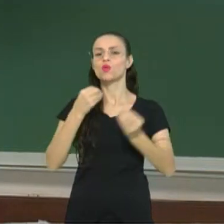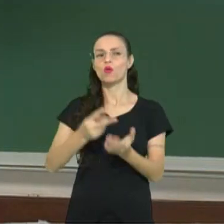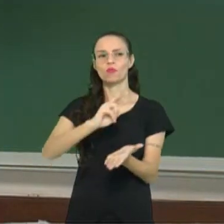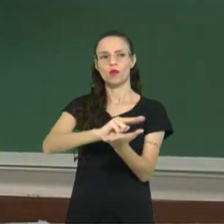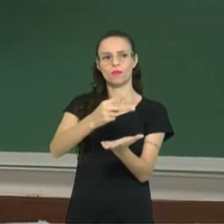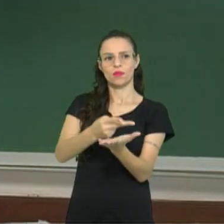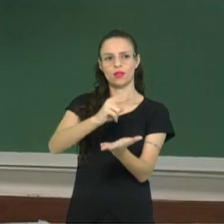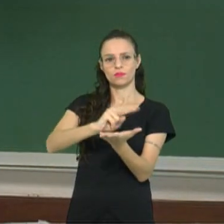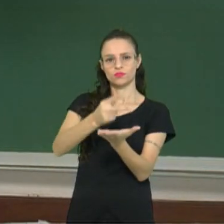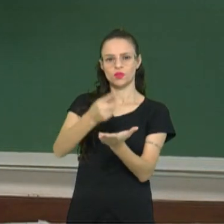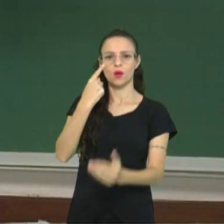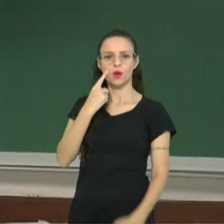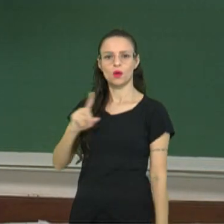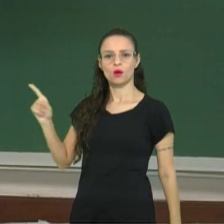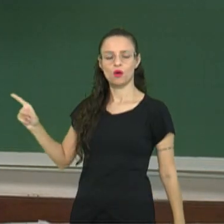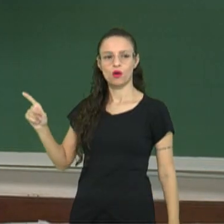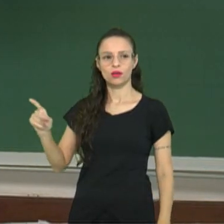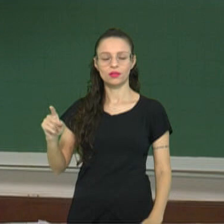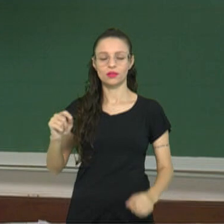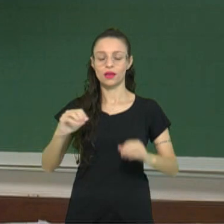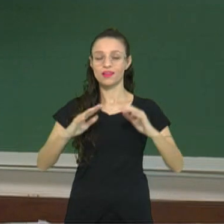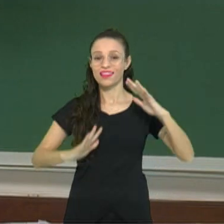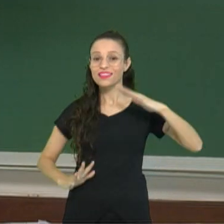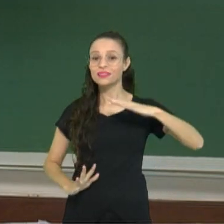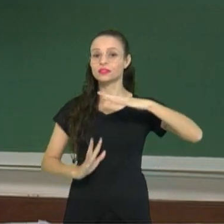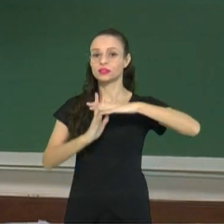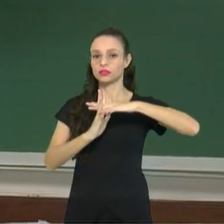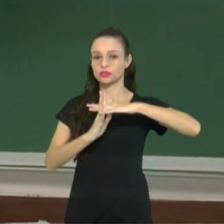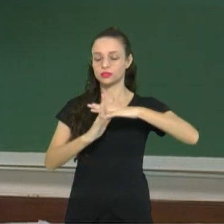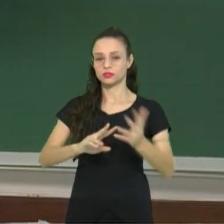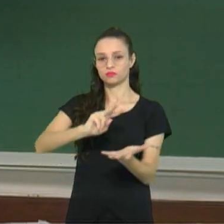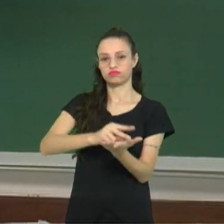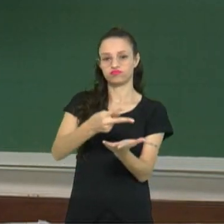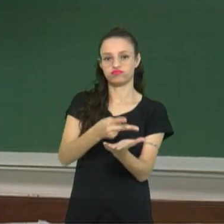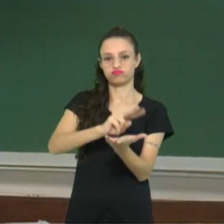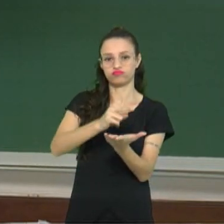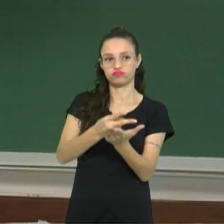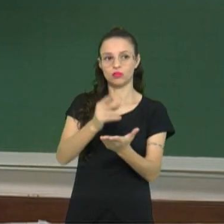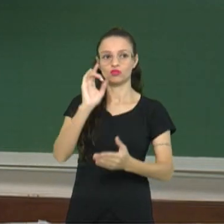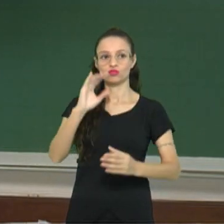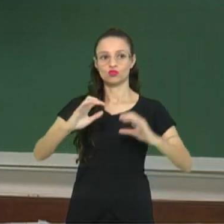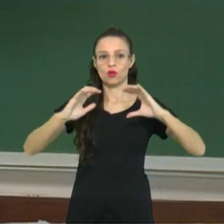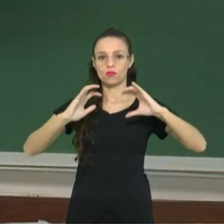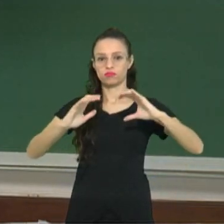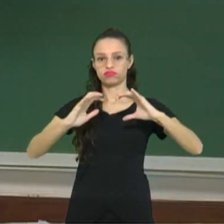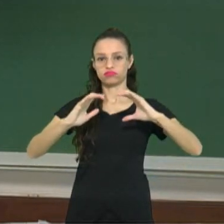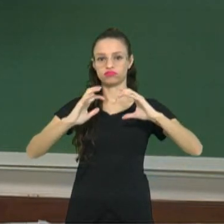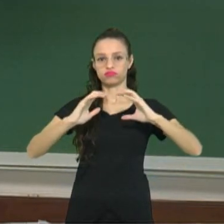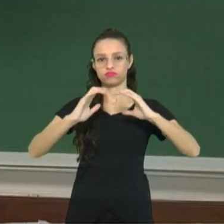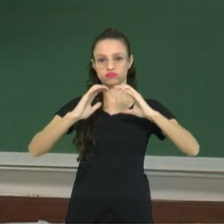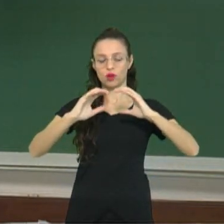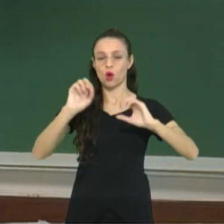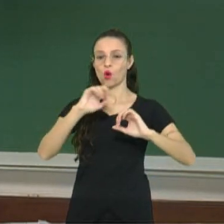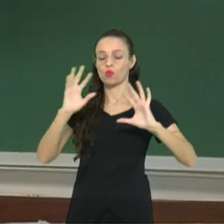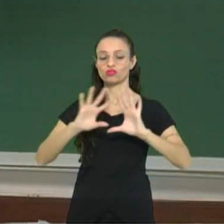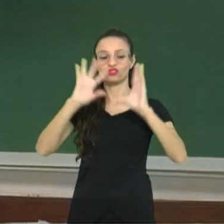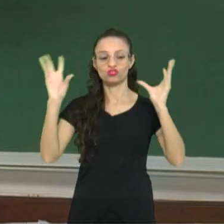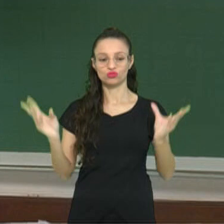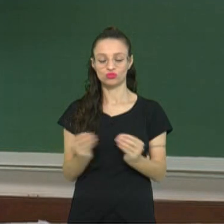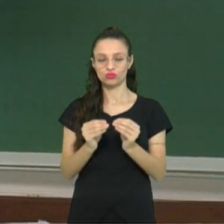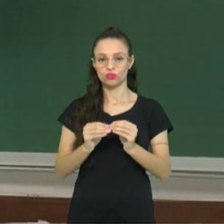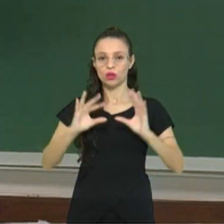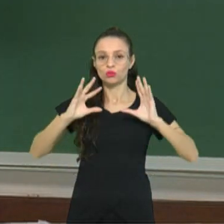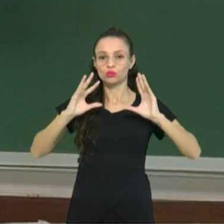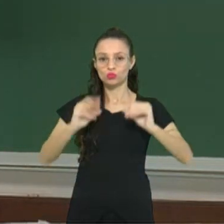tal, uma crise parcial de epilepsia, né? Ou seja, somente no local ou algo generalizado, ocorrendo em